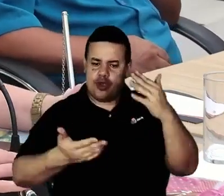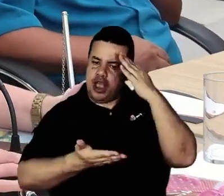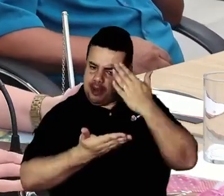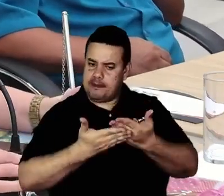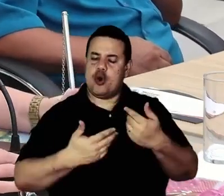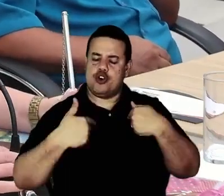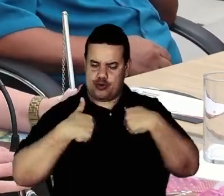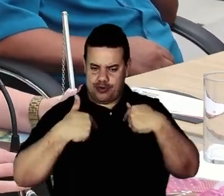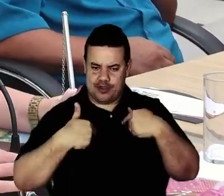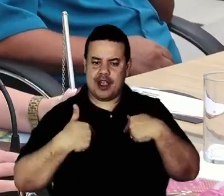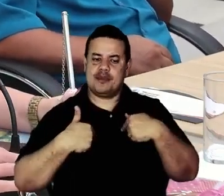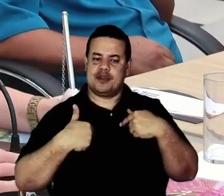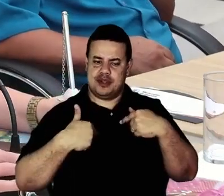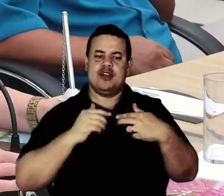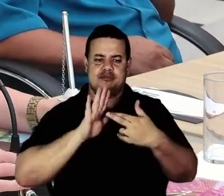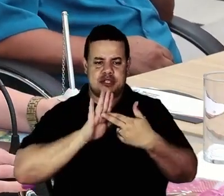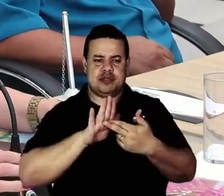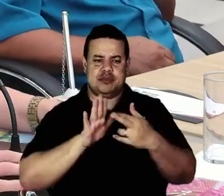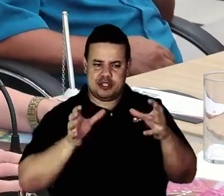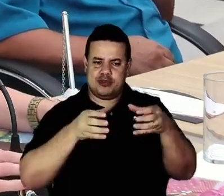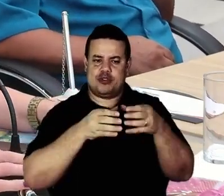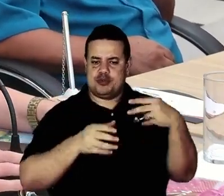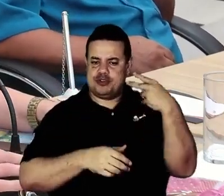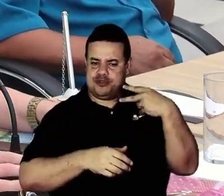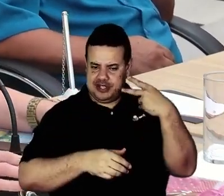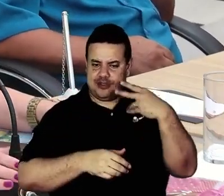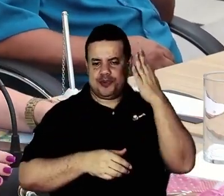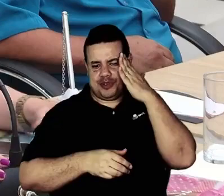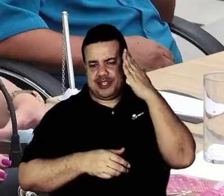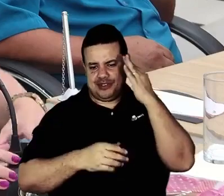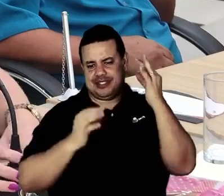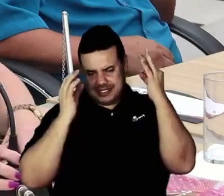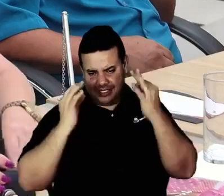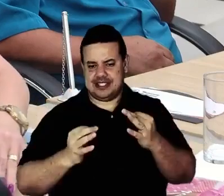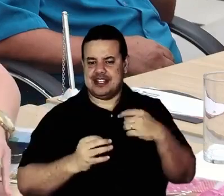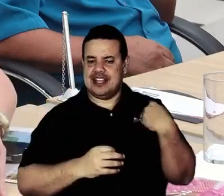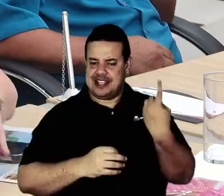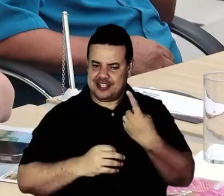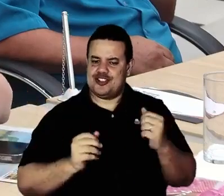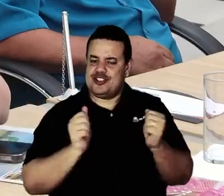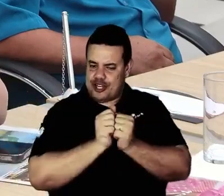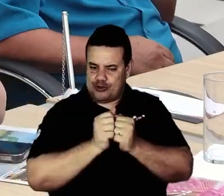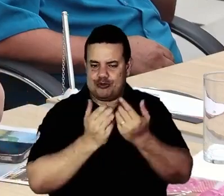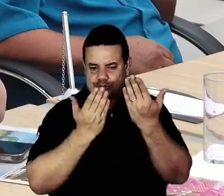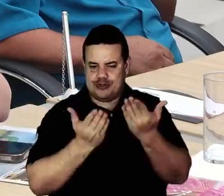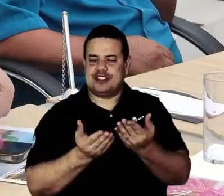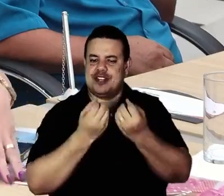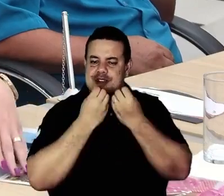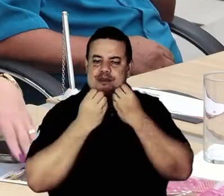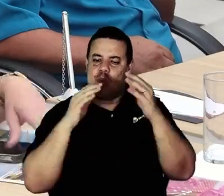todos porque eu tenho certeza que nós estamos com você, tá bom? Um abraço e boa tarde a todos. Fiquem com Deus.